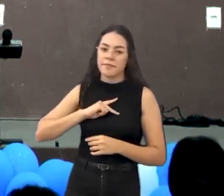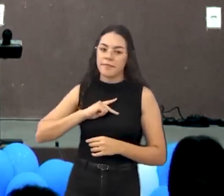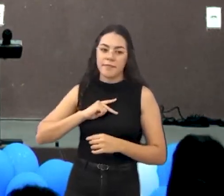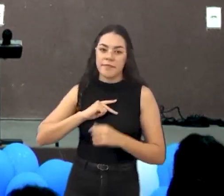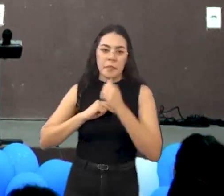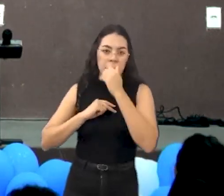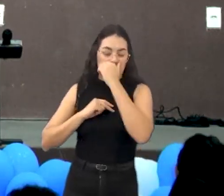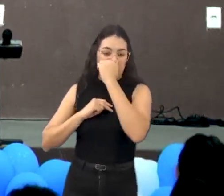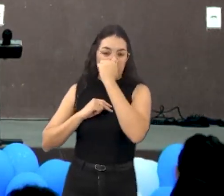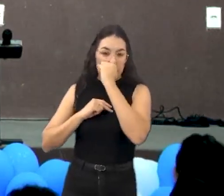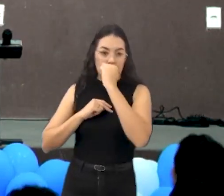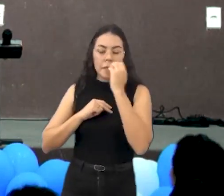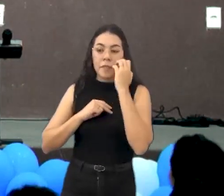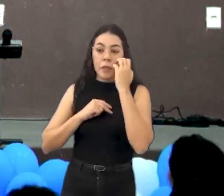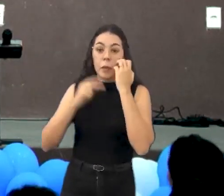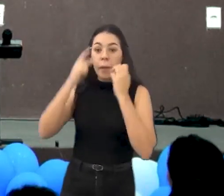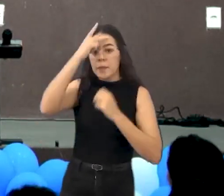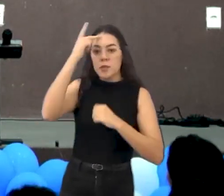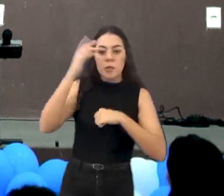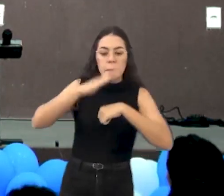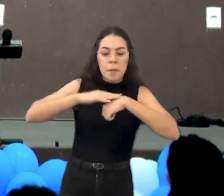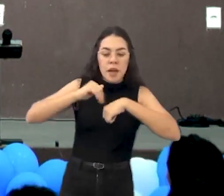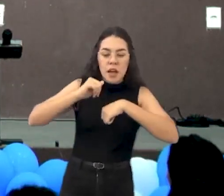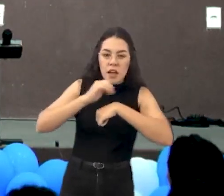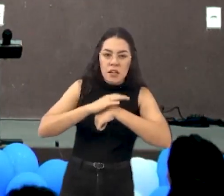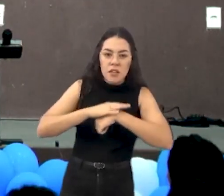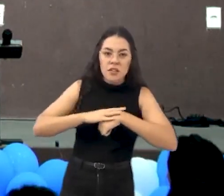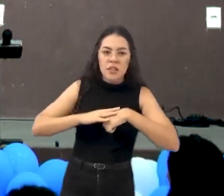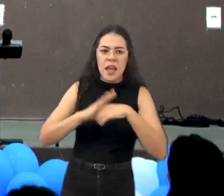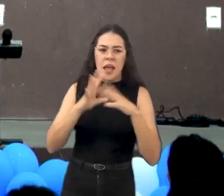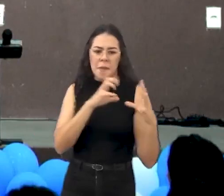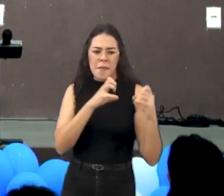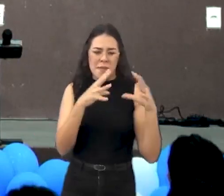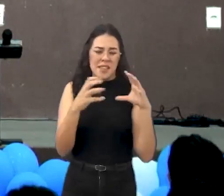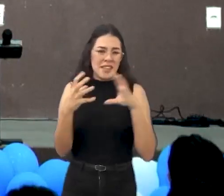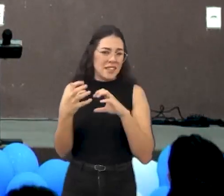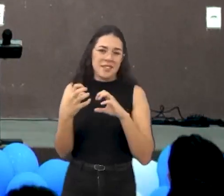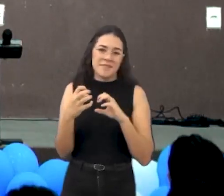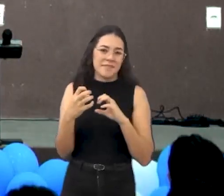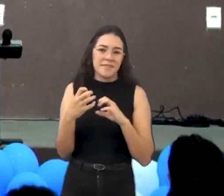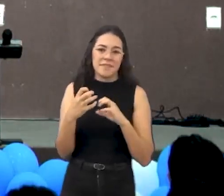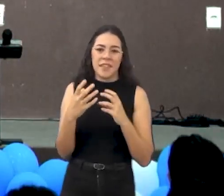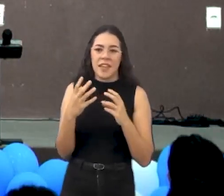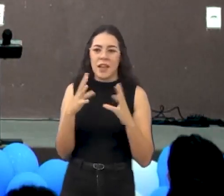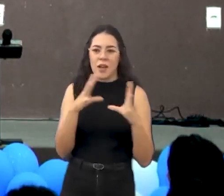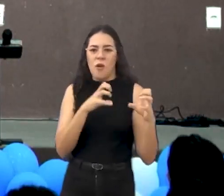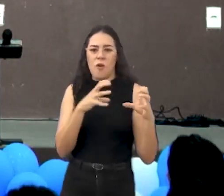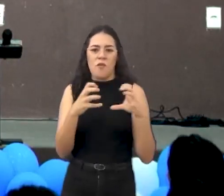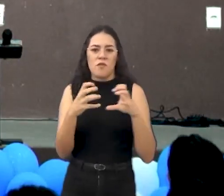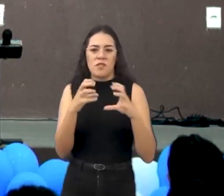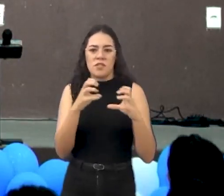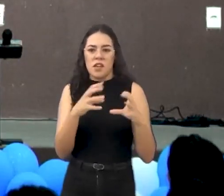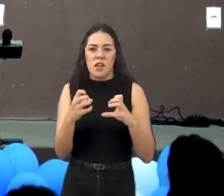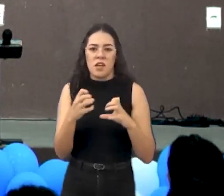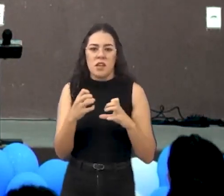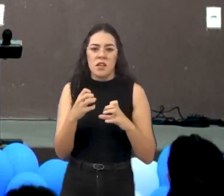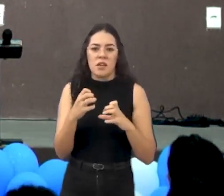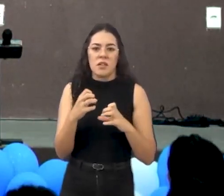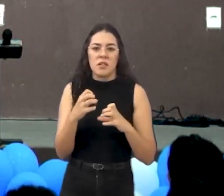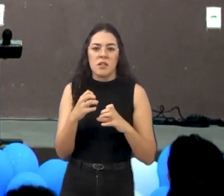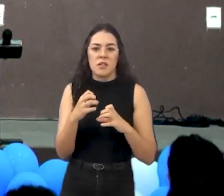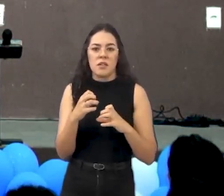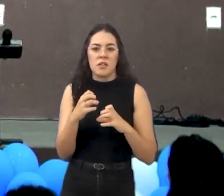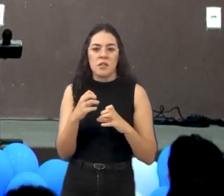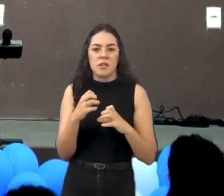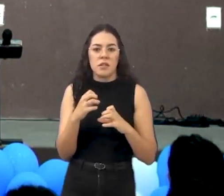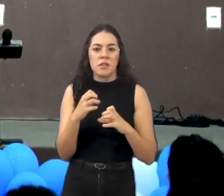Você está entendendo? Uma pessoa mansa, não é brigona, não é confuseira, não é que quer resolver as